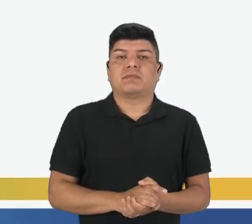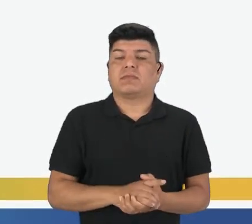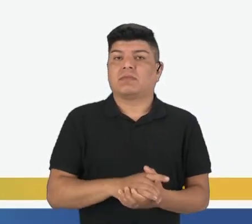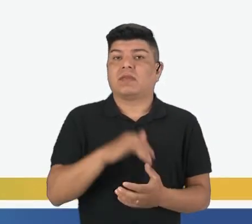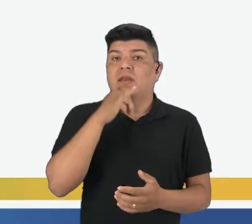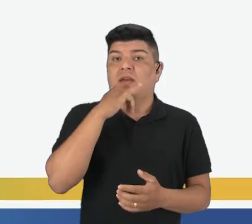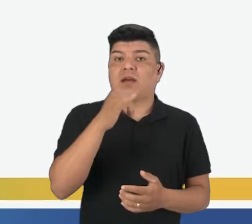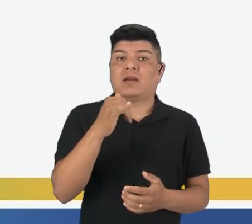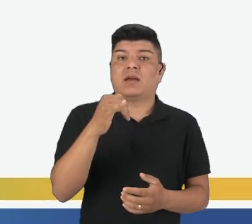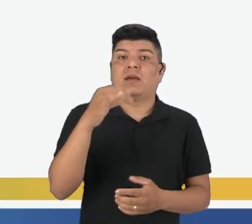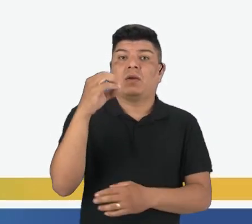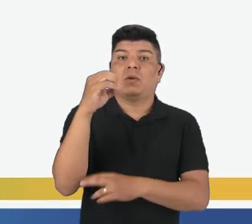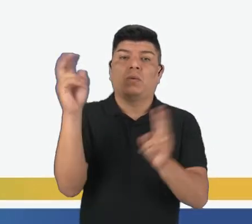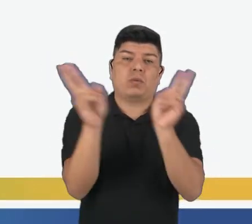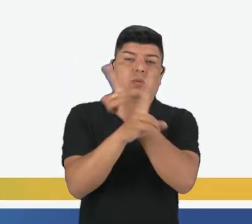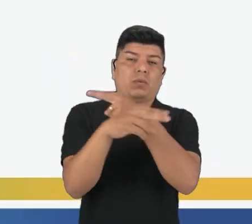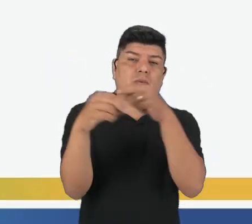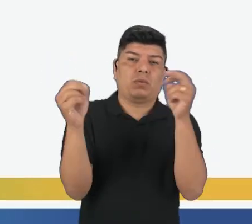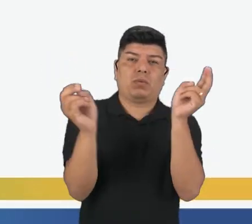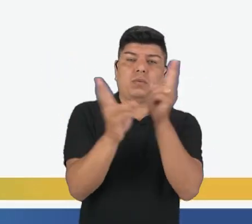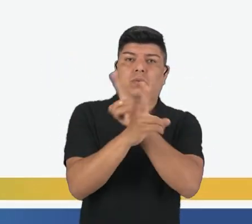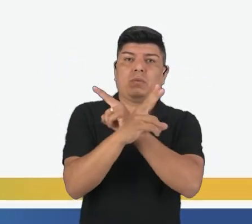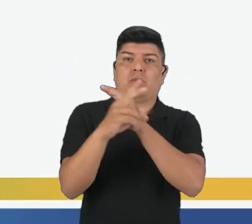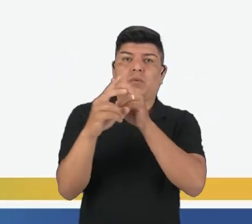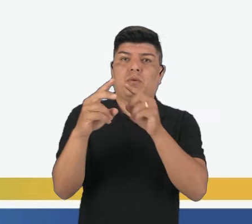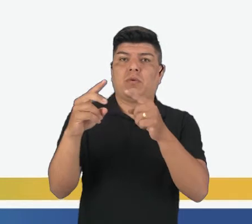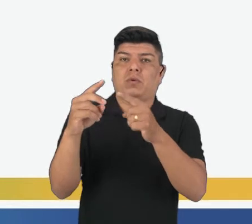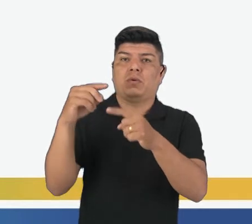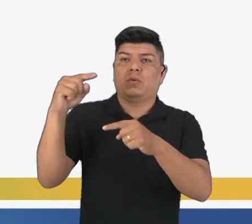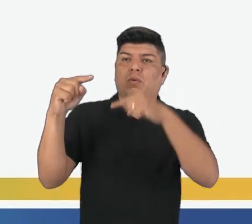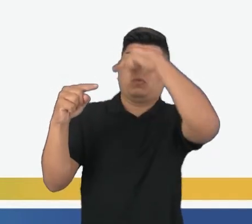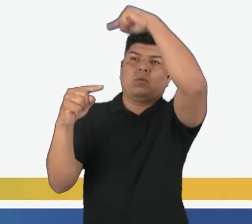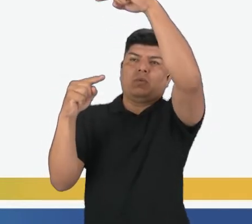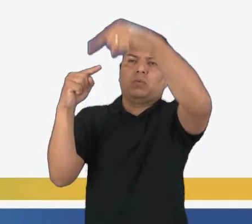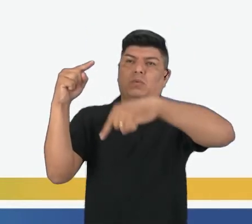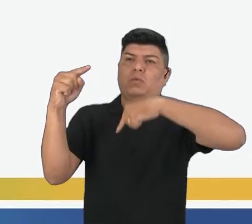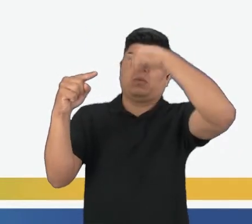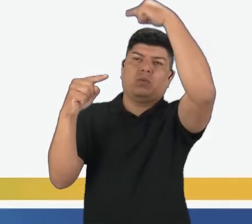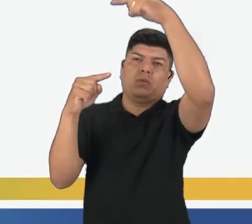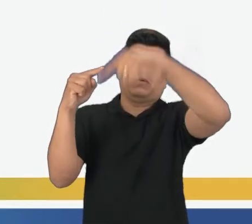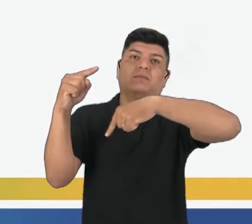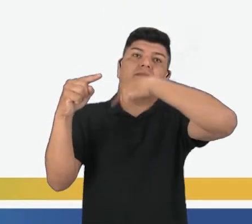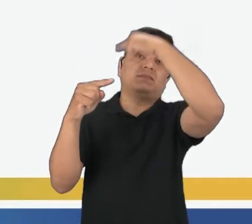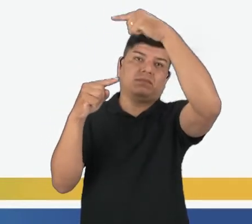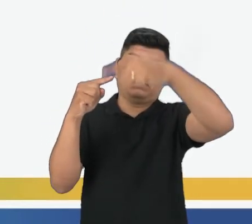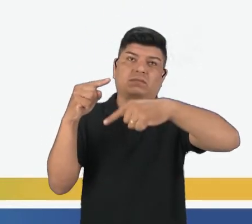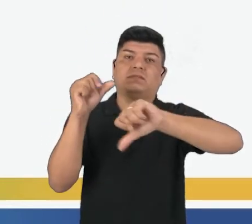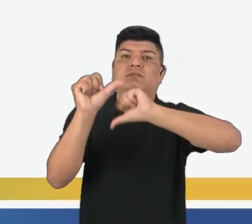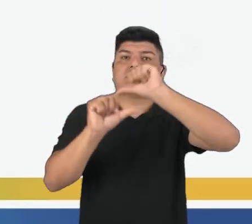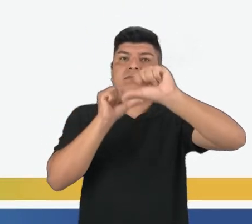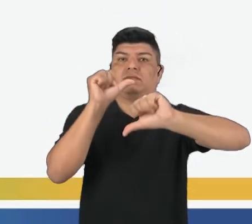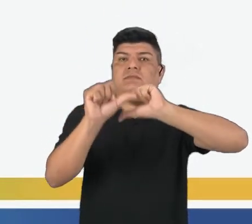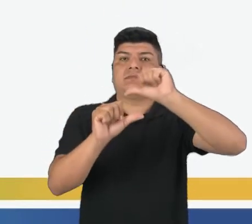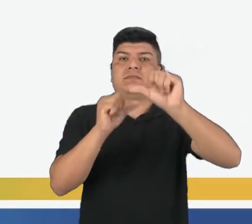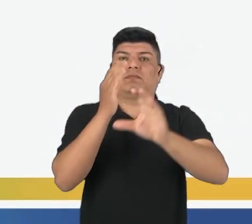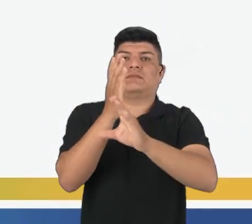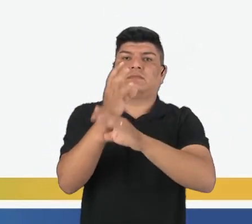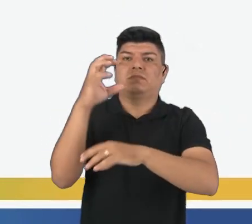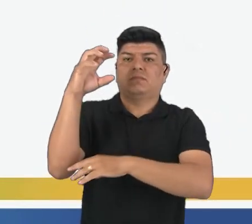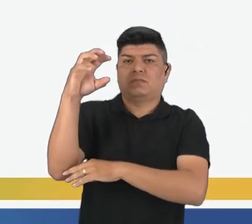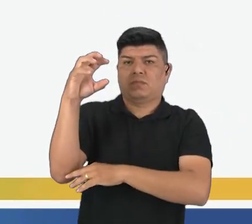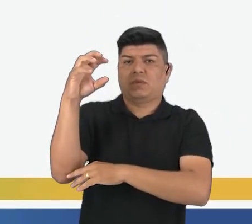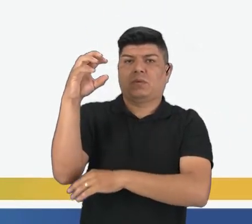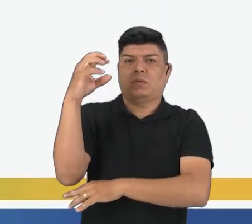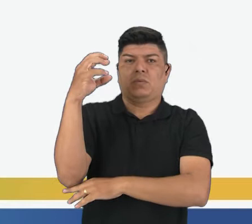é a energia dos ventos, que pode ser convertida em eletricidade através das turbinas